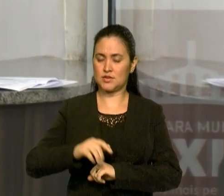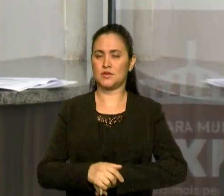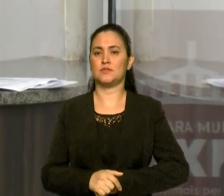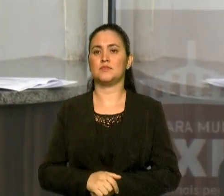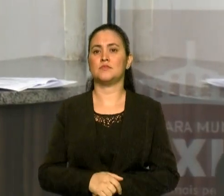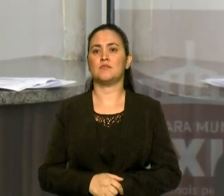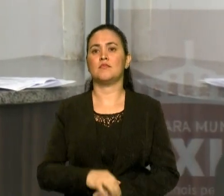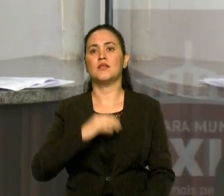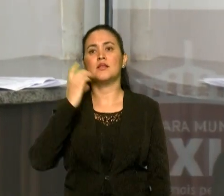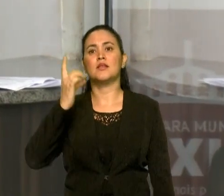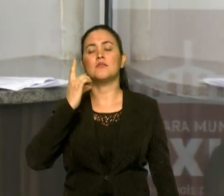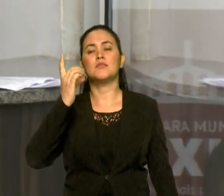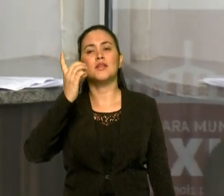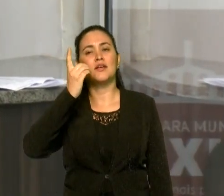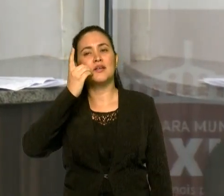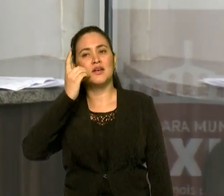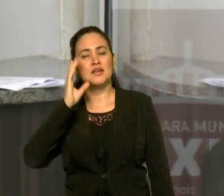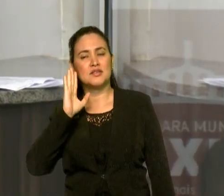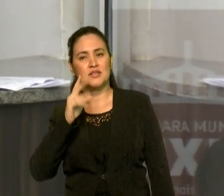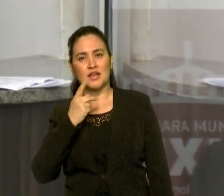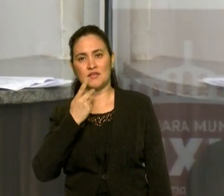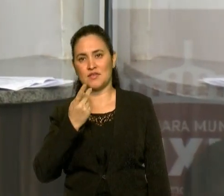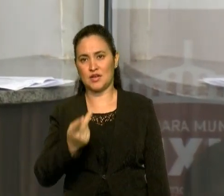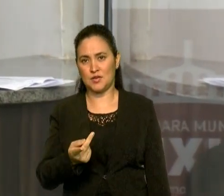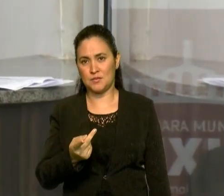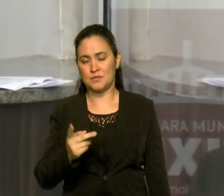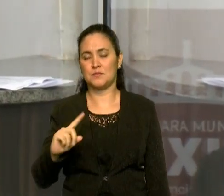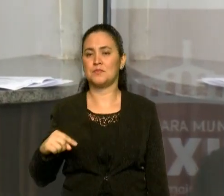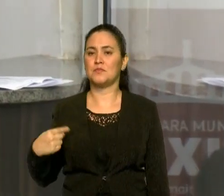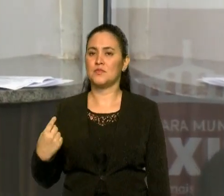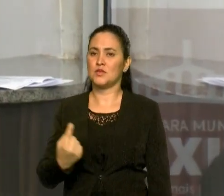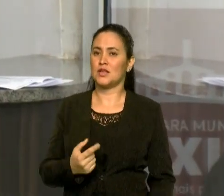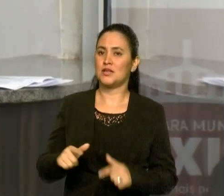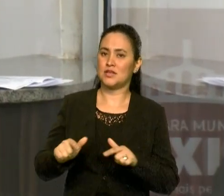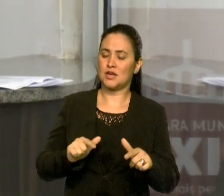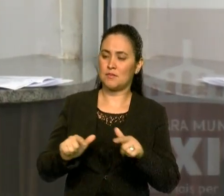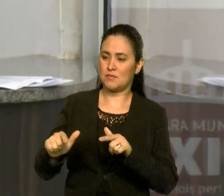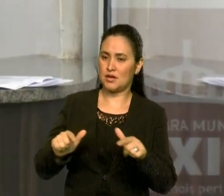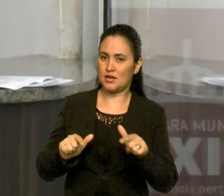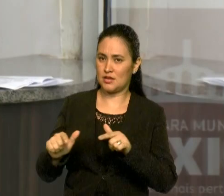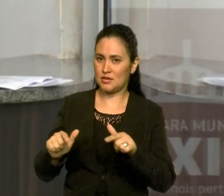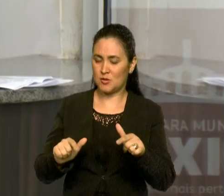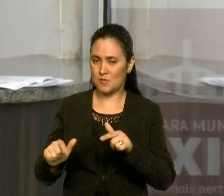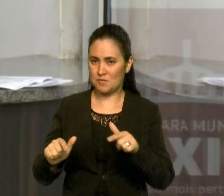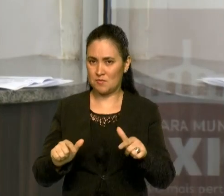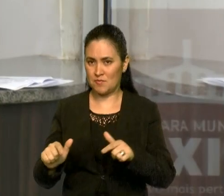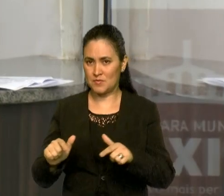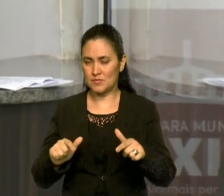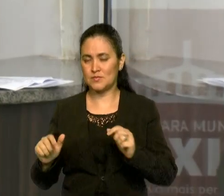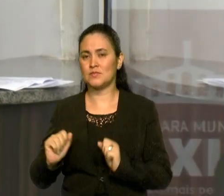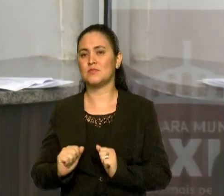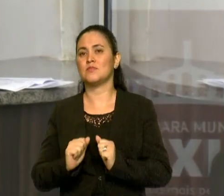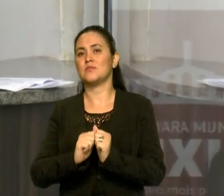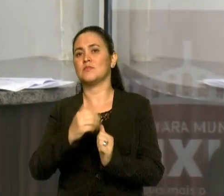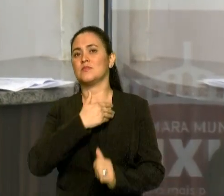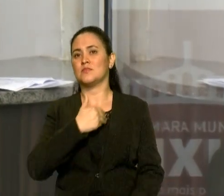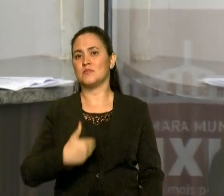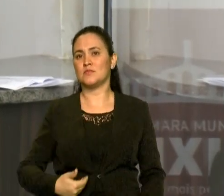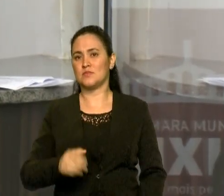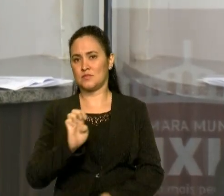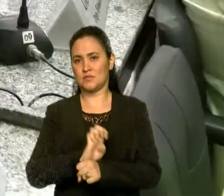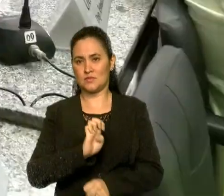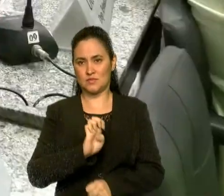deputada Daniele falou, nós estamos trabalhando o nosso legislativo juntamente com o nosso governador do